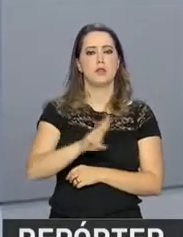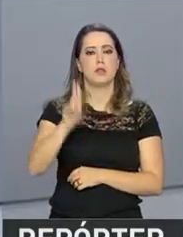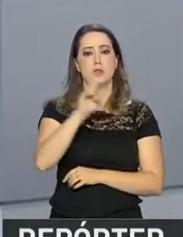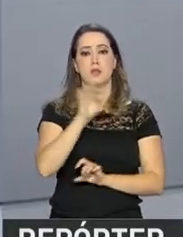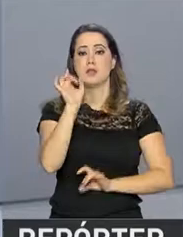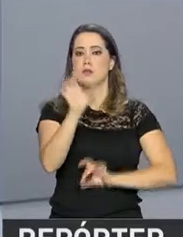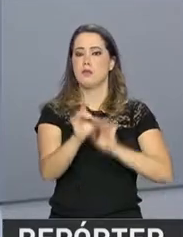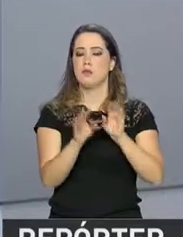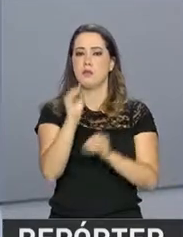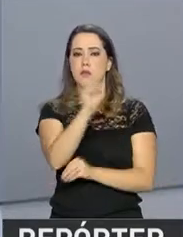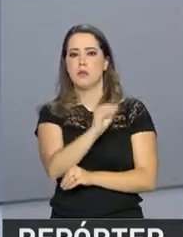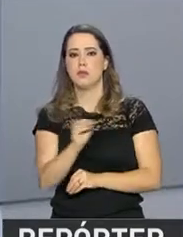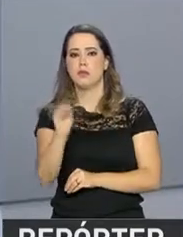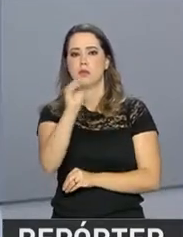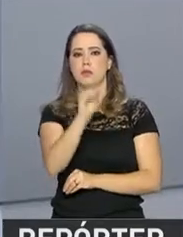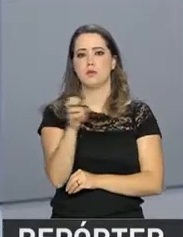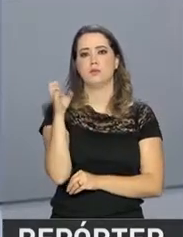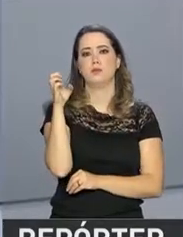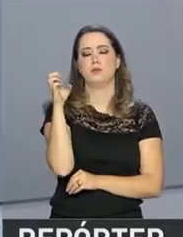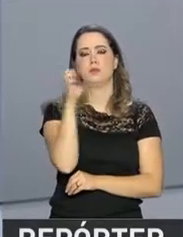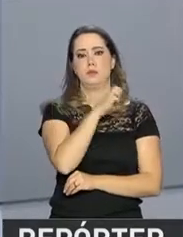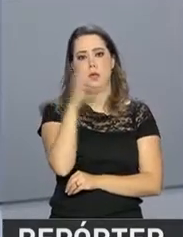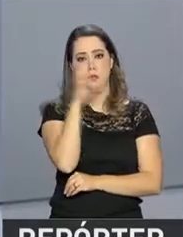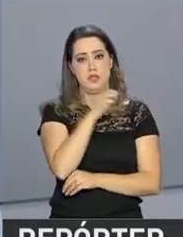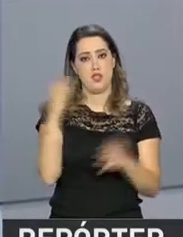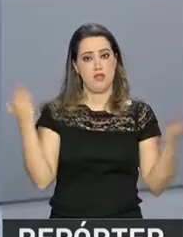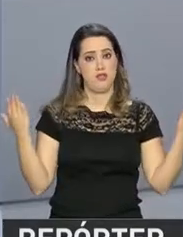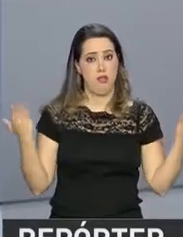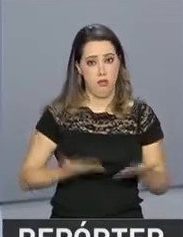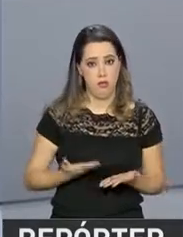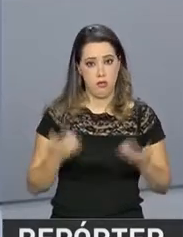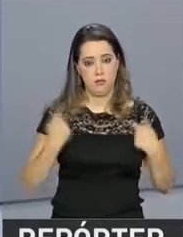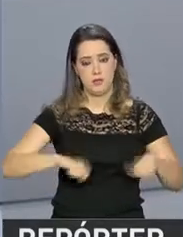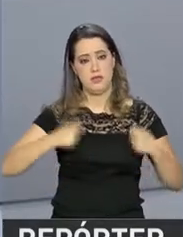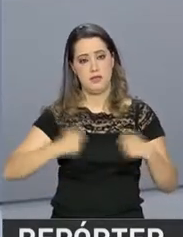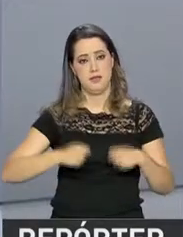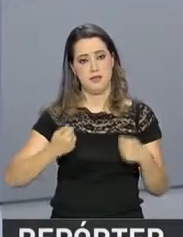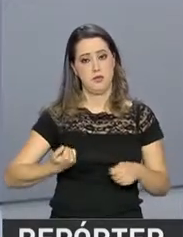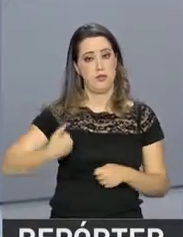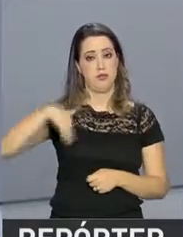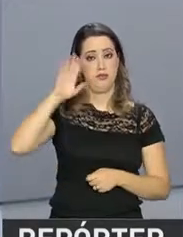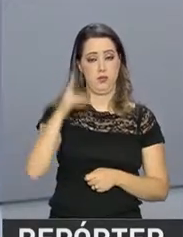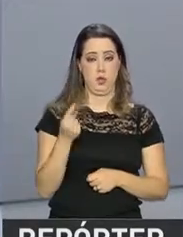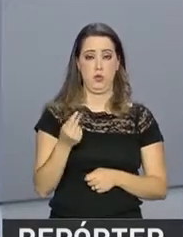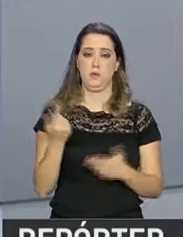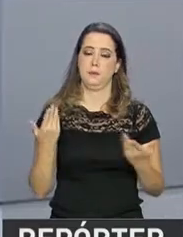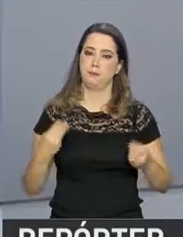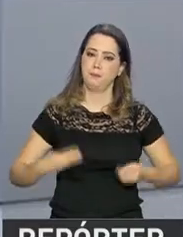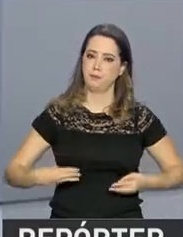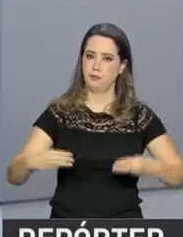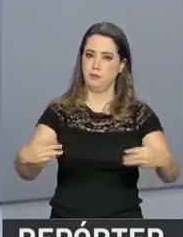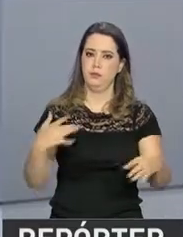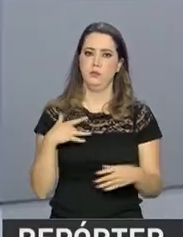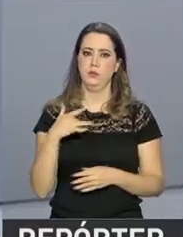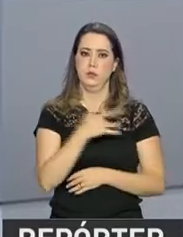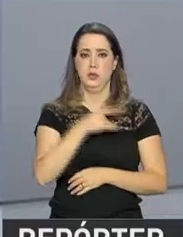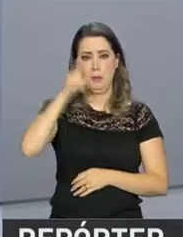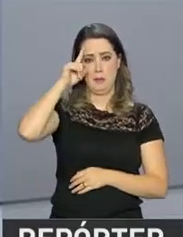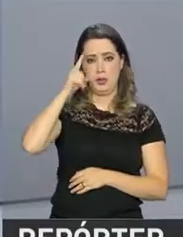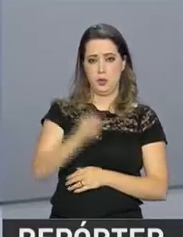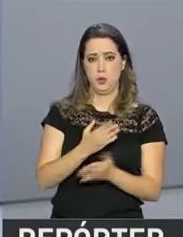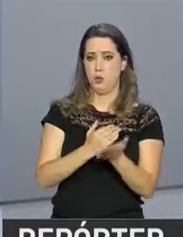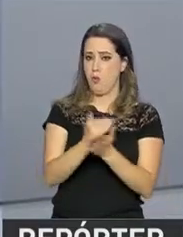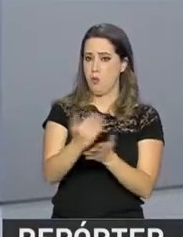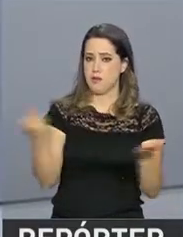usados exclusivamente para atender a demanda emergencial já o ministro da saúde gilberto occhi determinou o